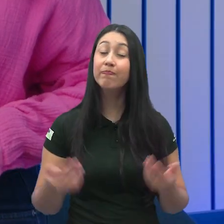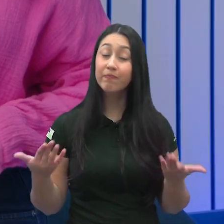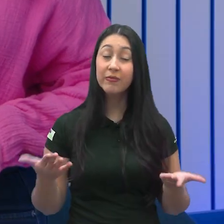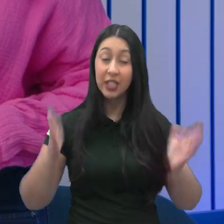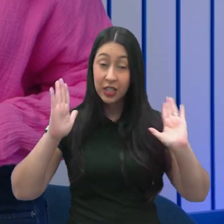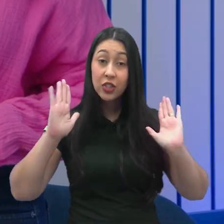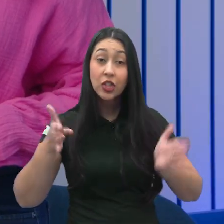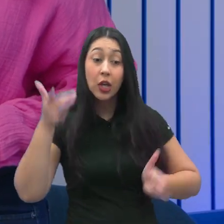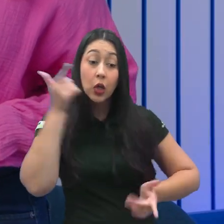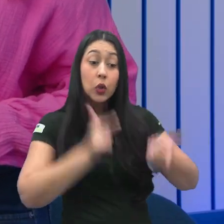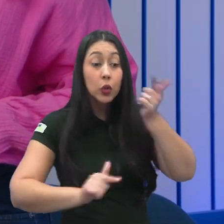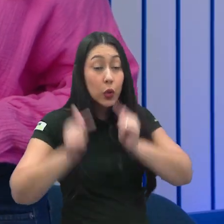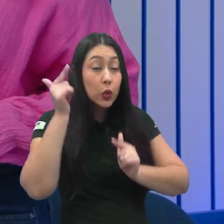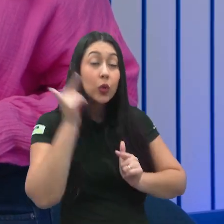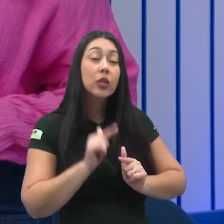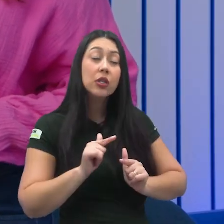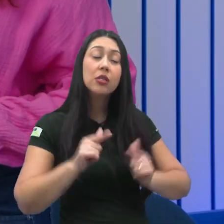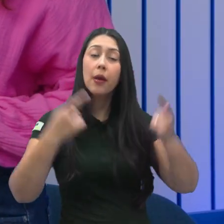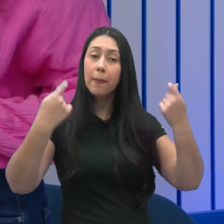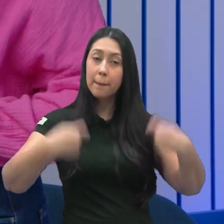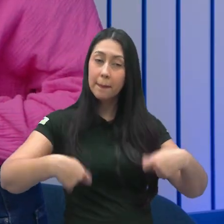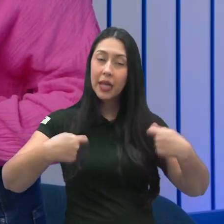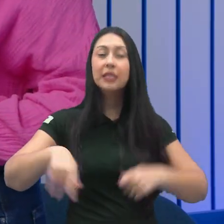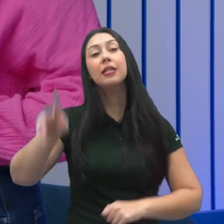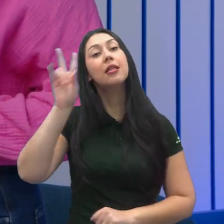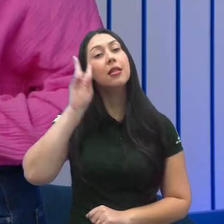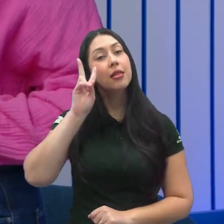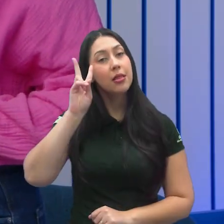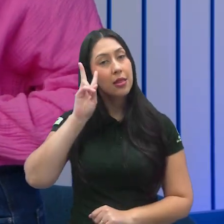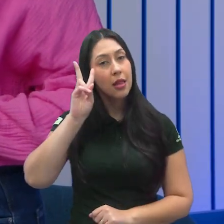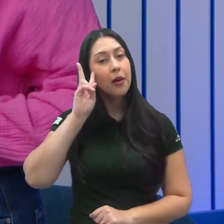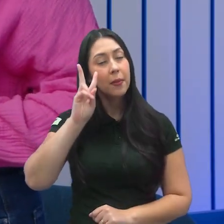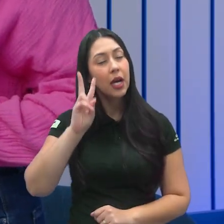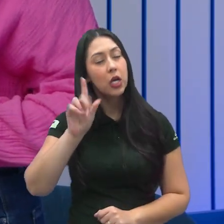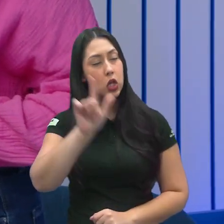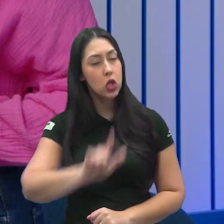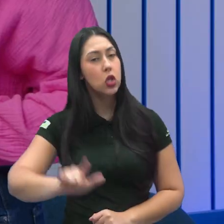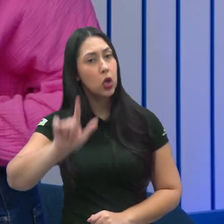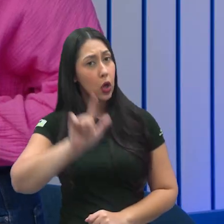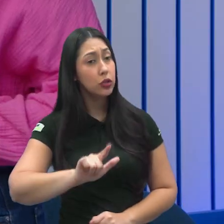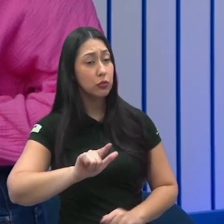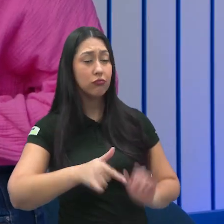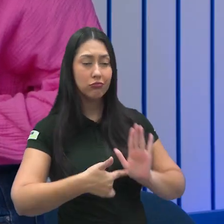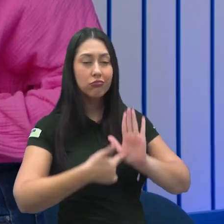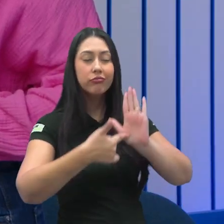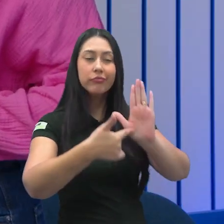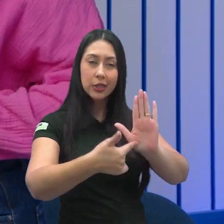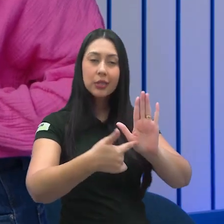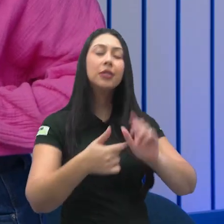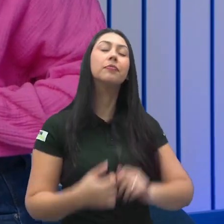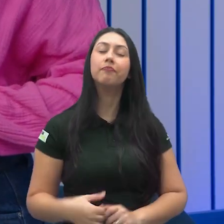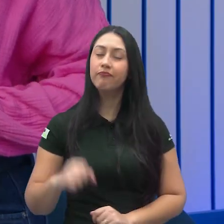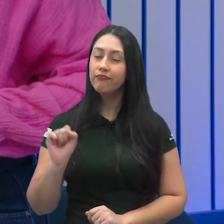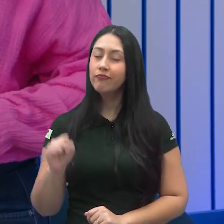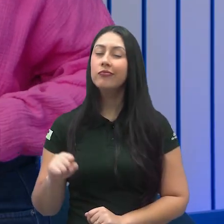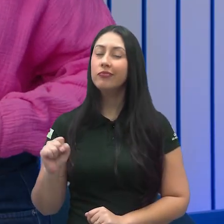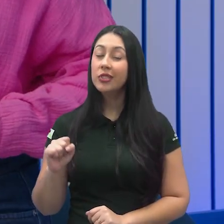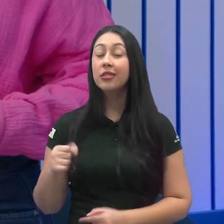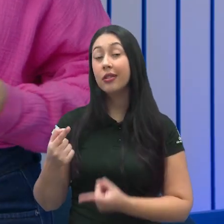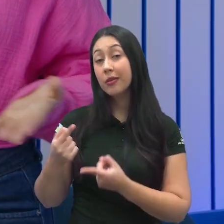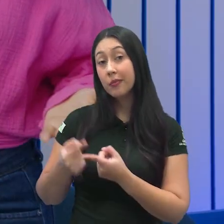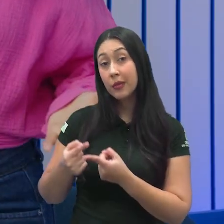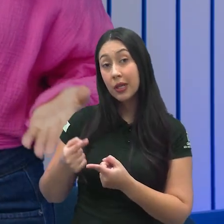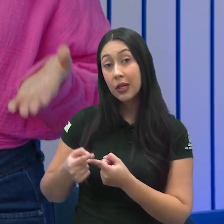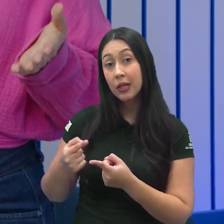São muitas conquistas que merecem sempre ter reconhecimento e, claro, também visibilidade, né, Érica? Sem dúvida, Marvin,